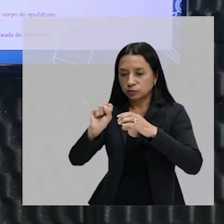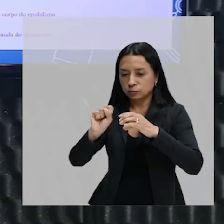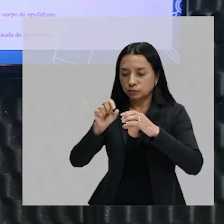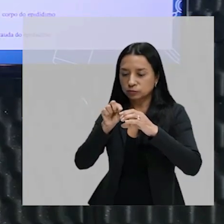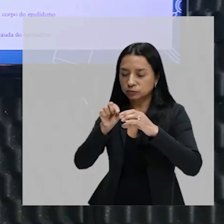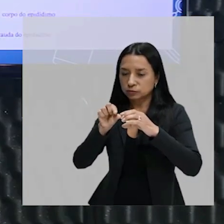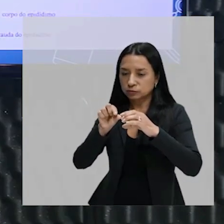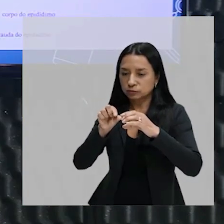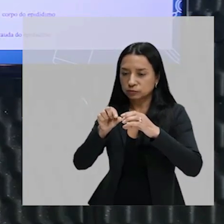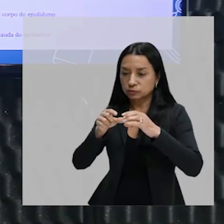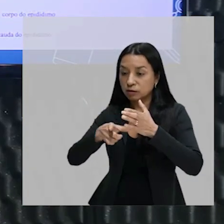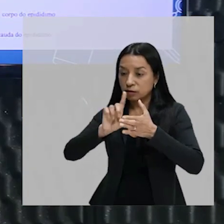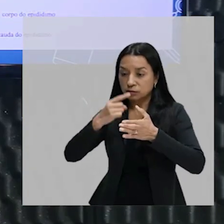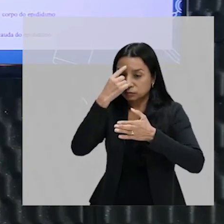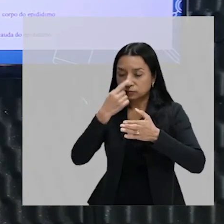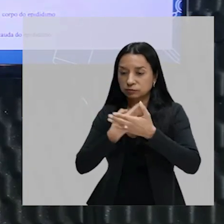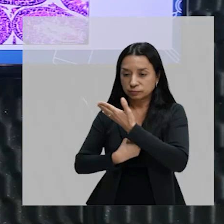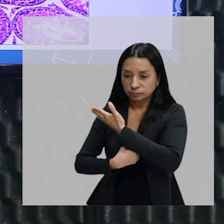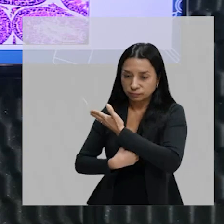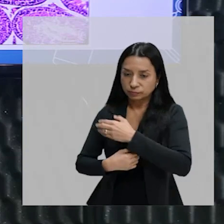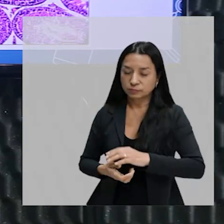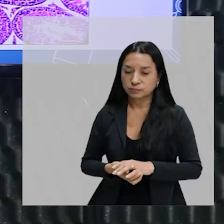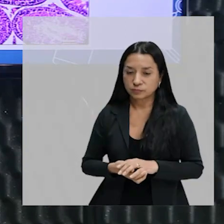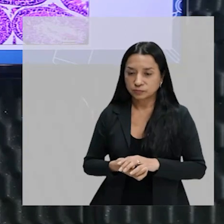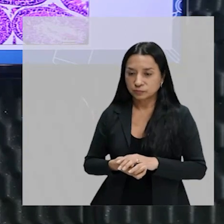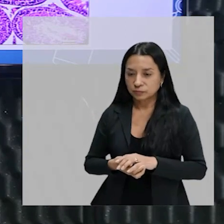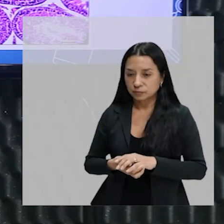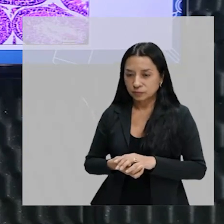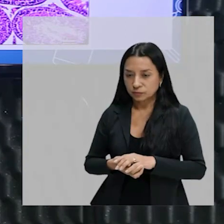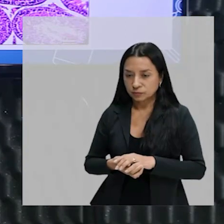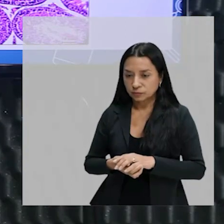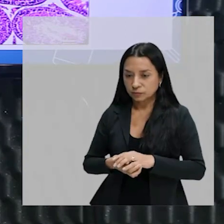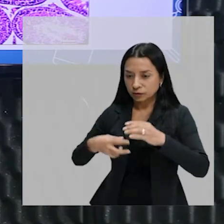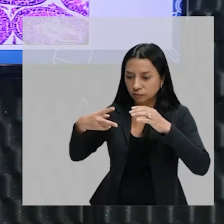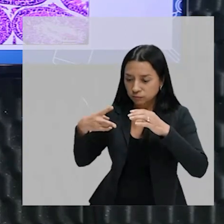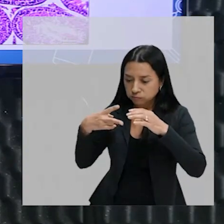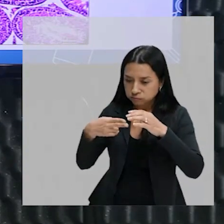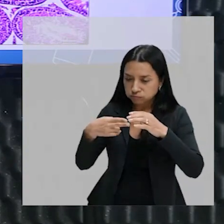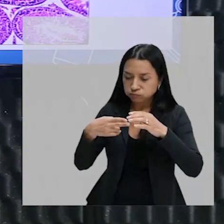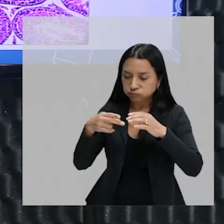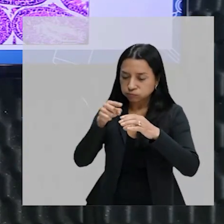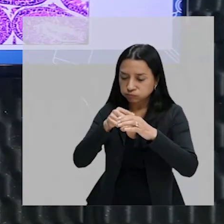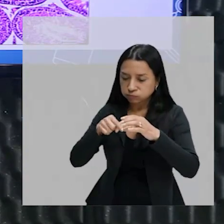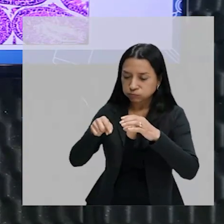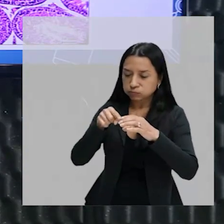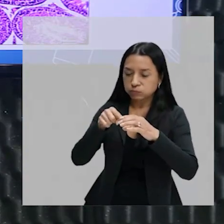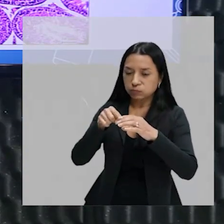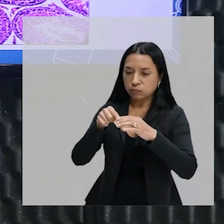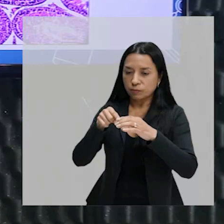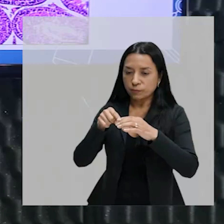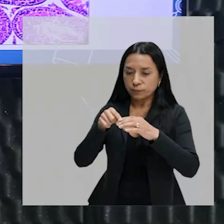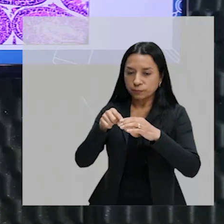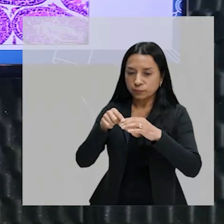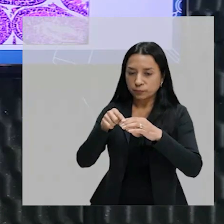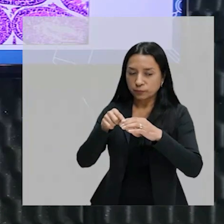cada tubinho desse que tá aqui dentro Eu tô mostrando aqui eles cortados tá no corte transversal então